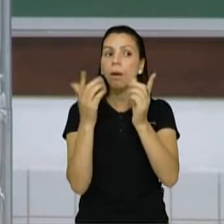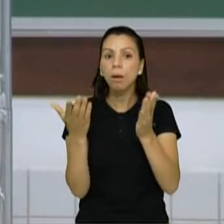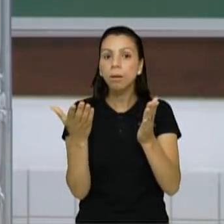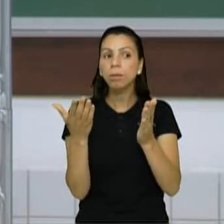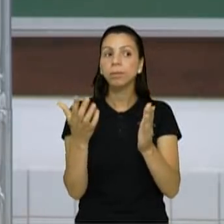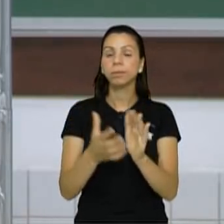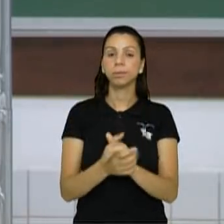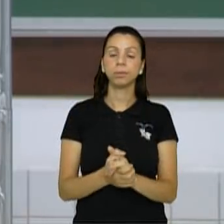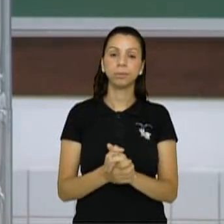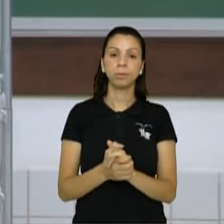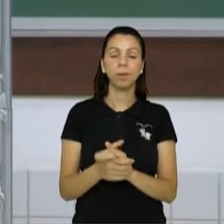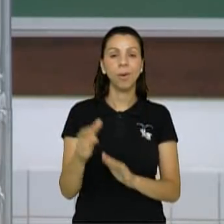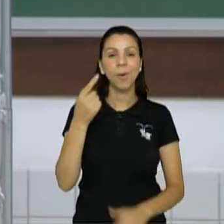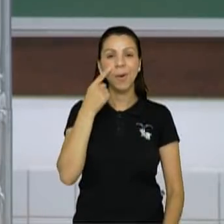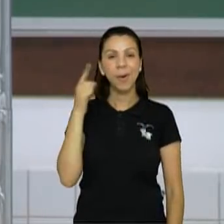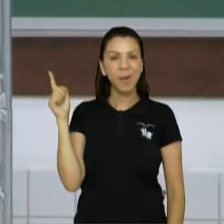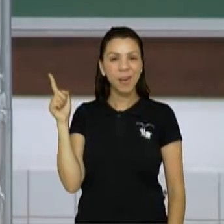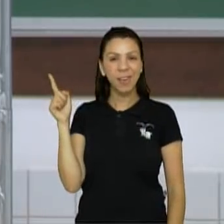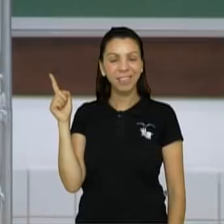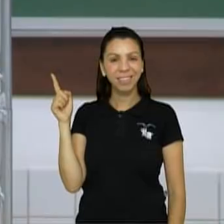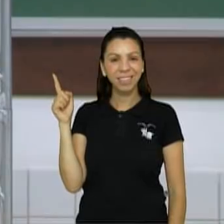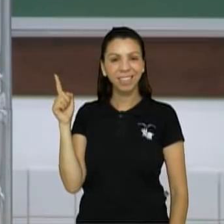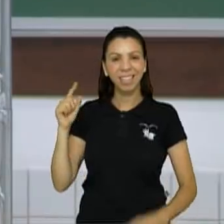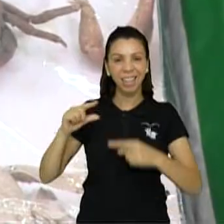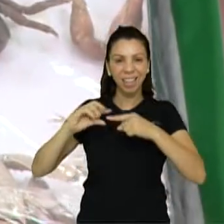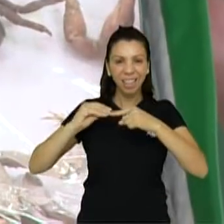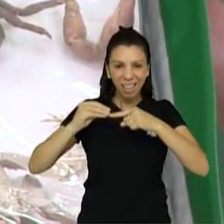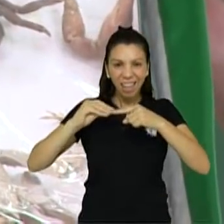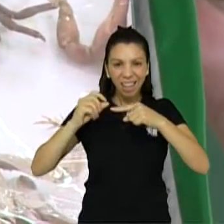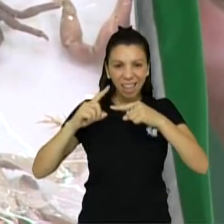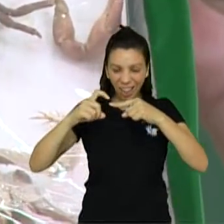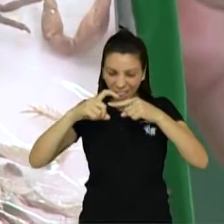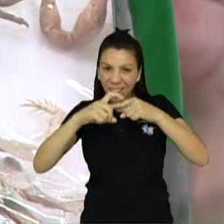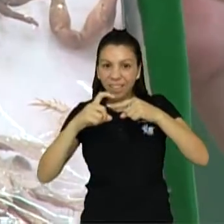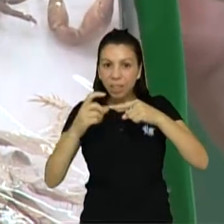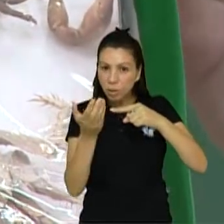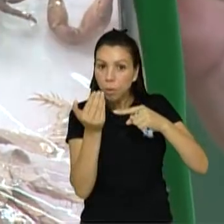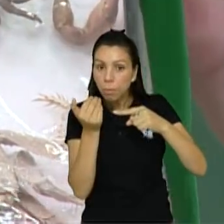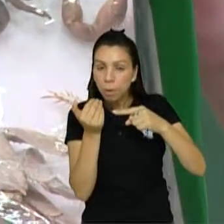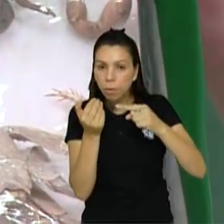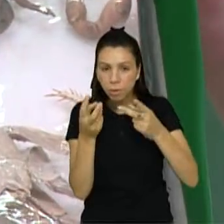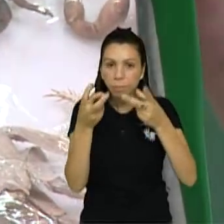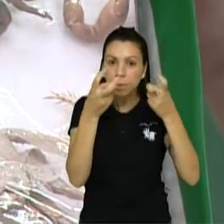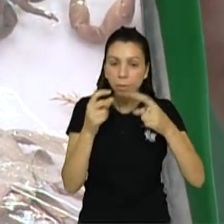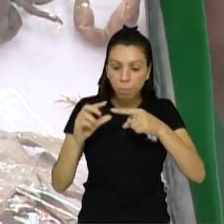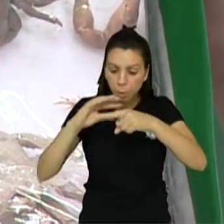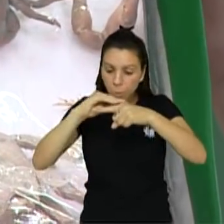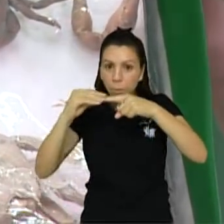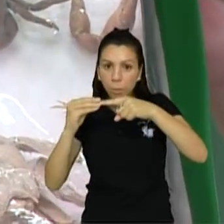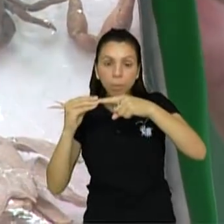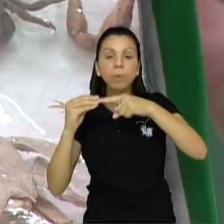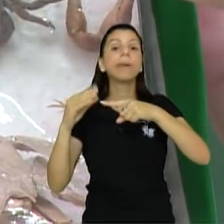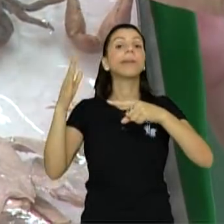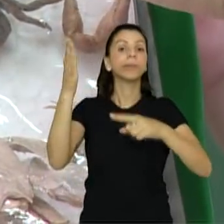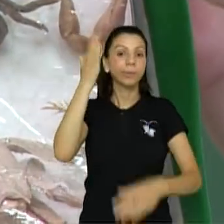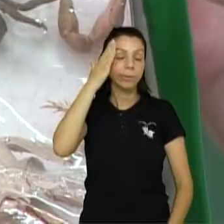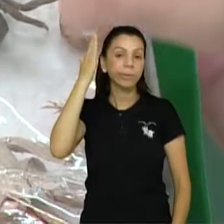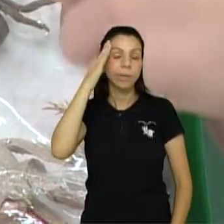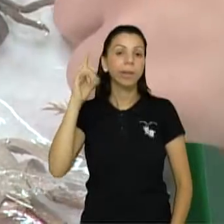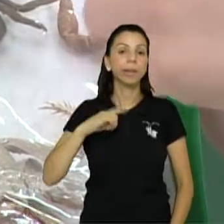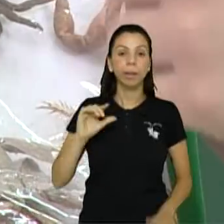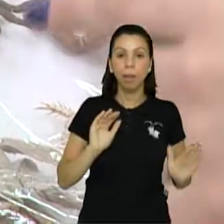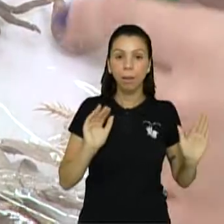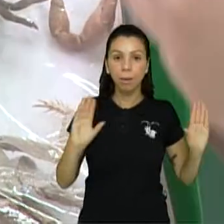aqui, um camarão. Você já comeu camarão? Você já reparou no corpinho dele? Então, temos um camarão aqui. Temos